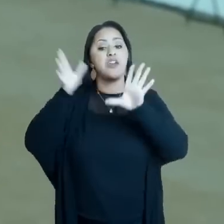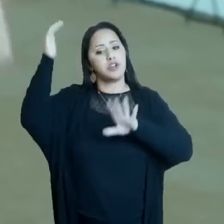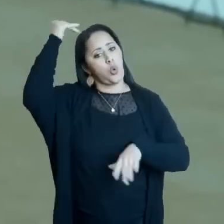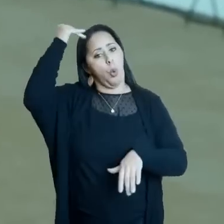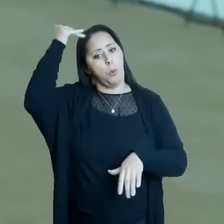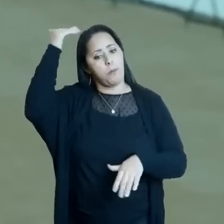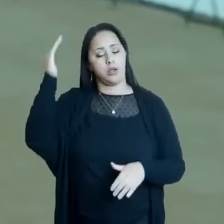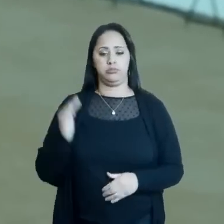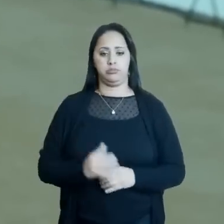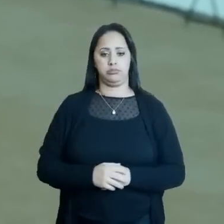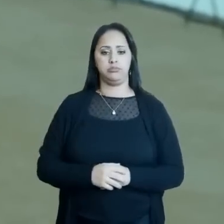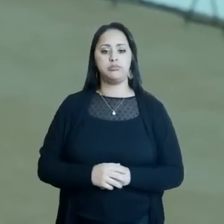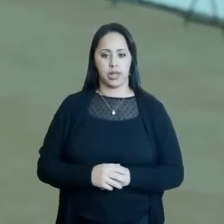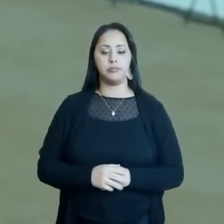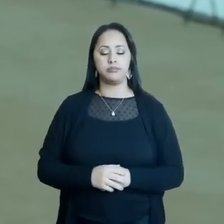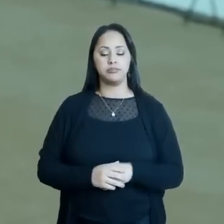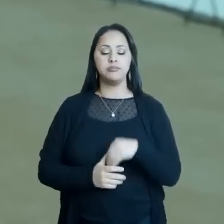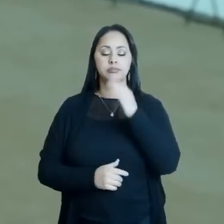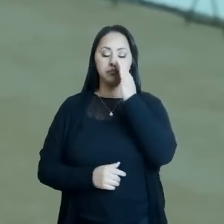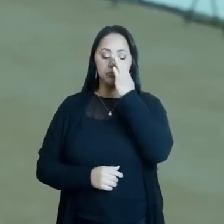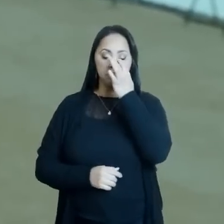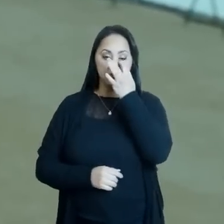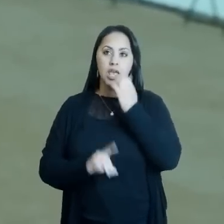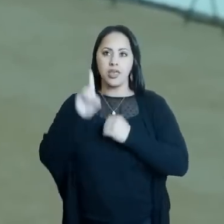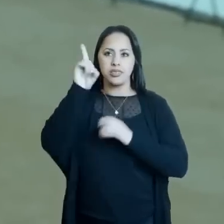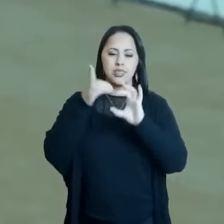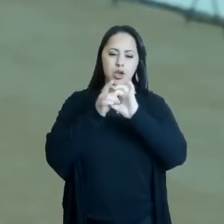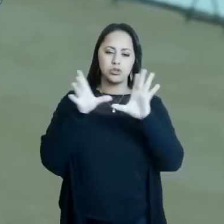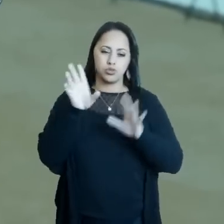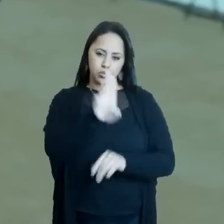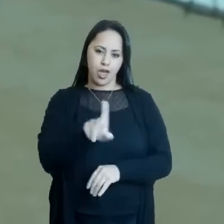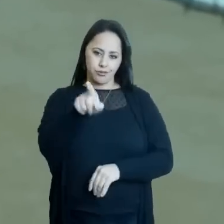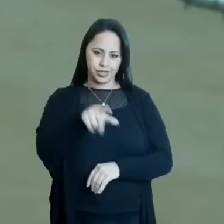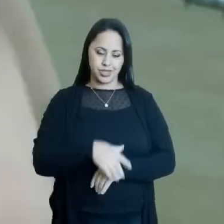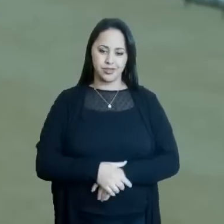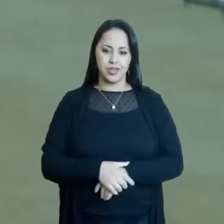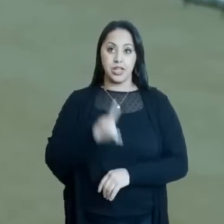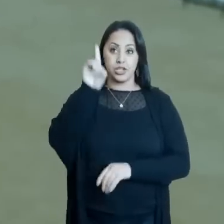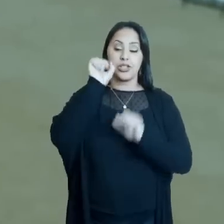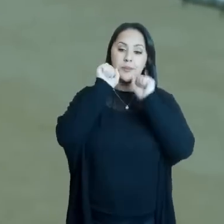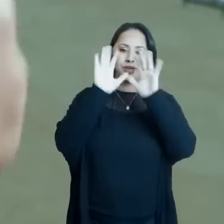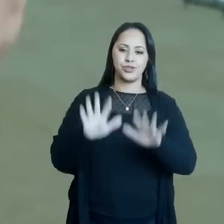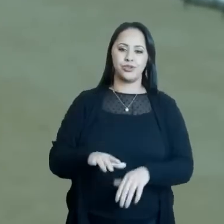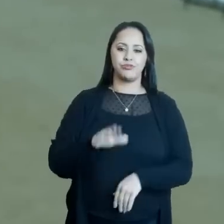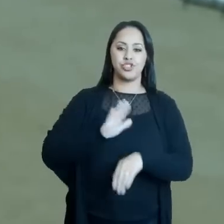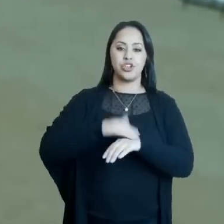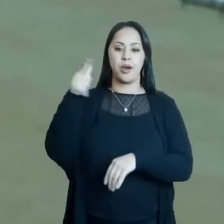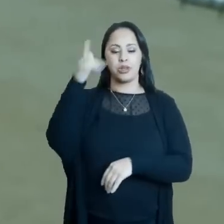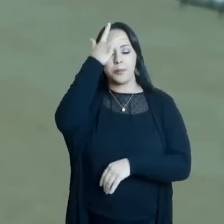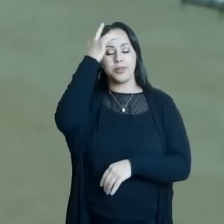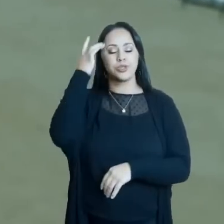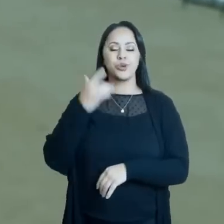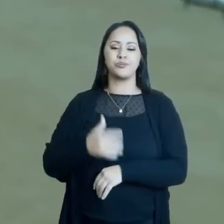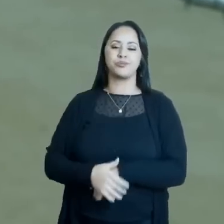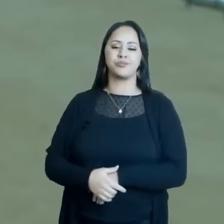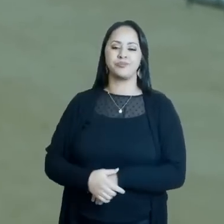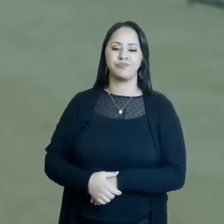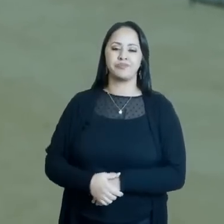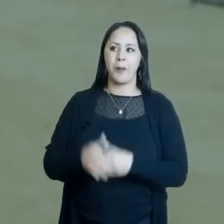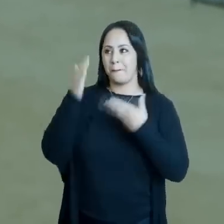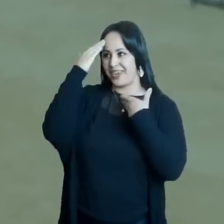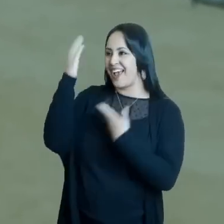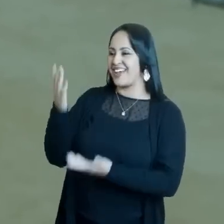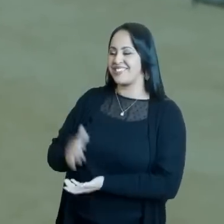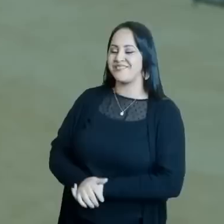livre de culpa. Deixa Deus te usar. Deixa Ele te usar, tá bom? Deus abençoe sua vida. Deixa eu chamar mais uma pessoa aqui, para aproveitar que já veio para cá.